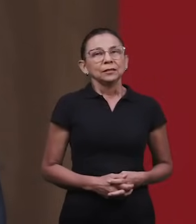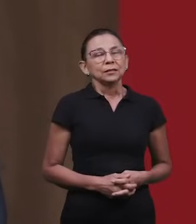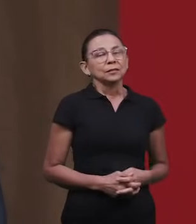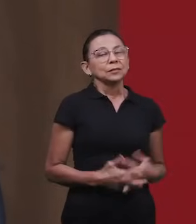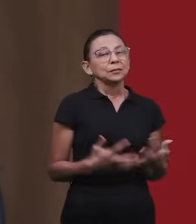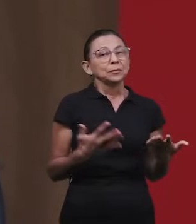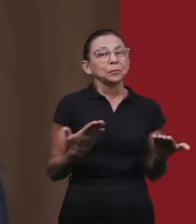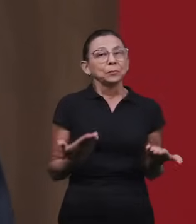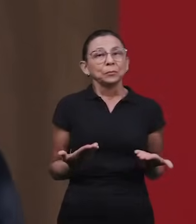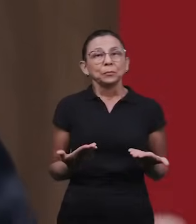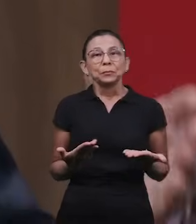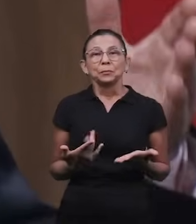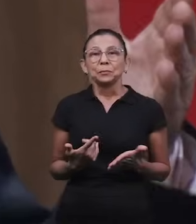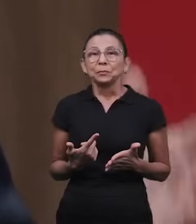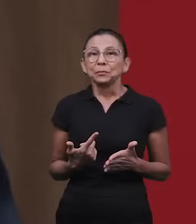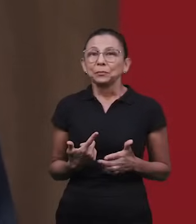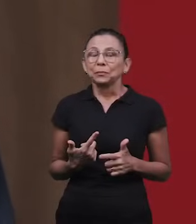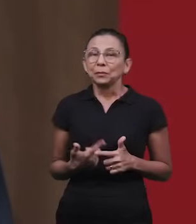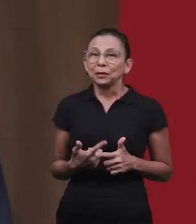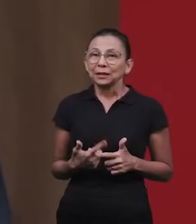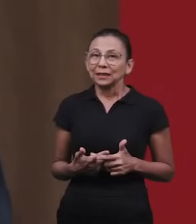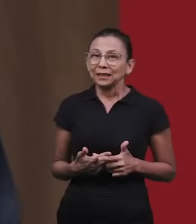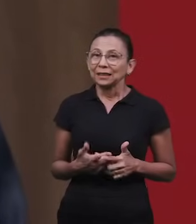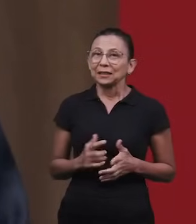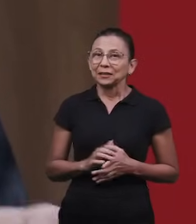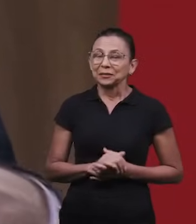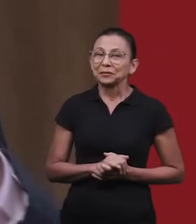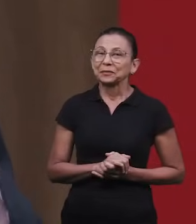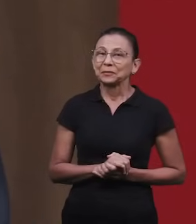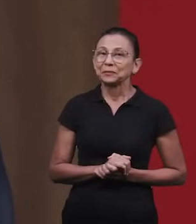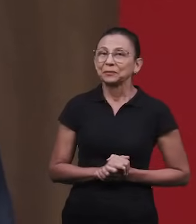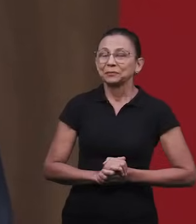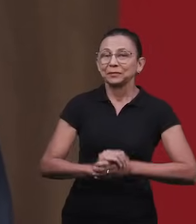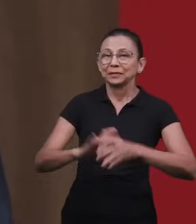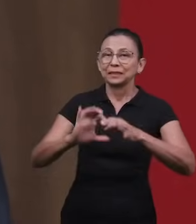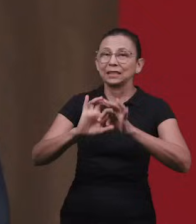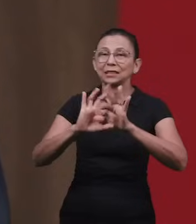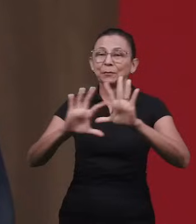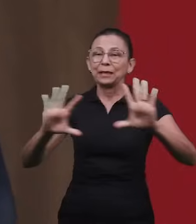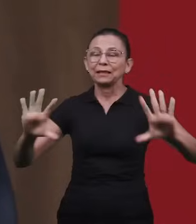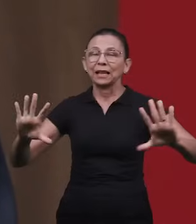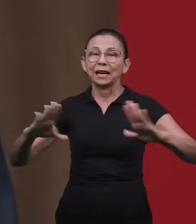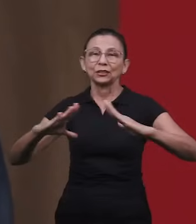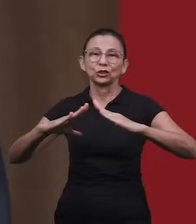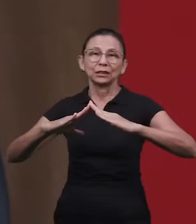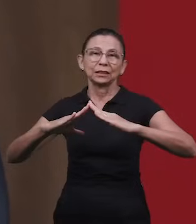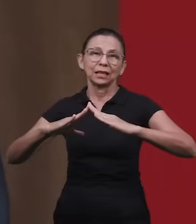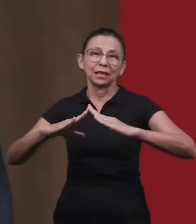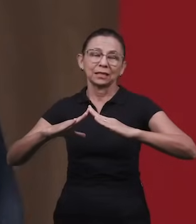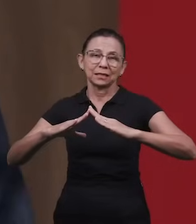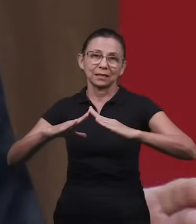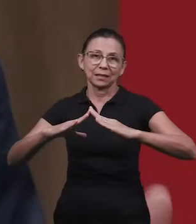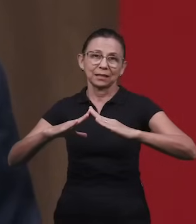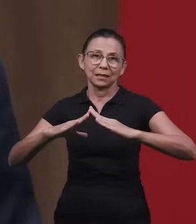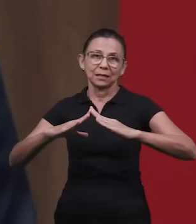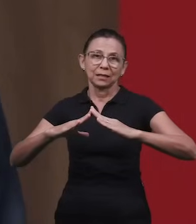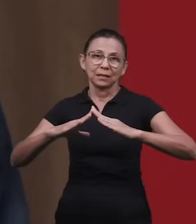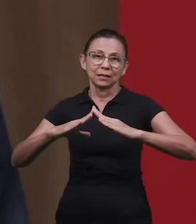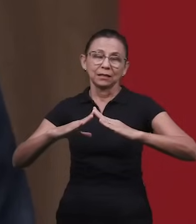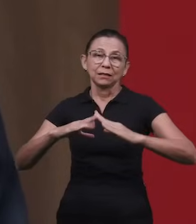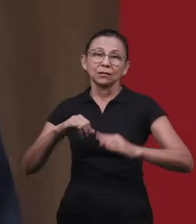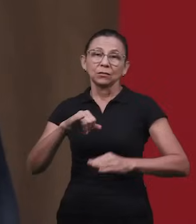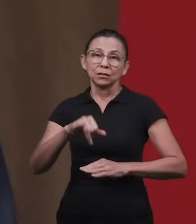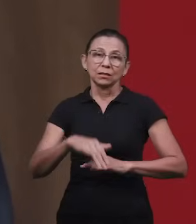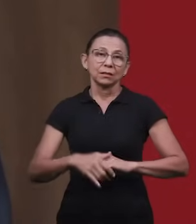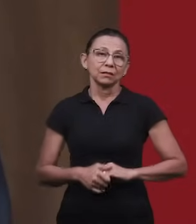inconscientemente declarando que você é autêntico em casa e que ali você tem liberdade com eles, que você não tivesse essa liberdade com eles, você ia ser formal com eles